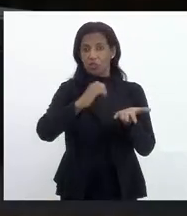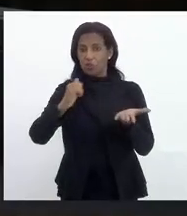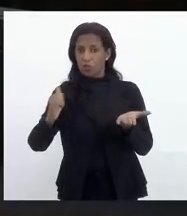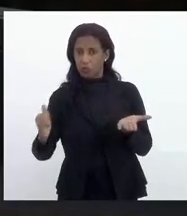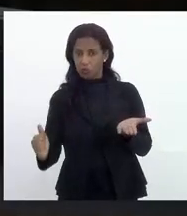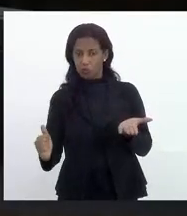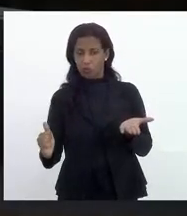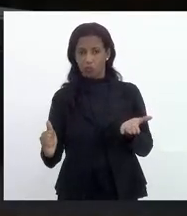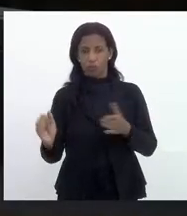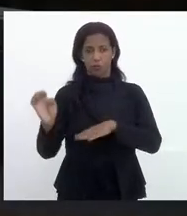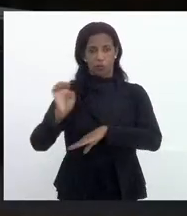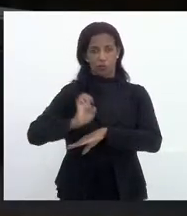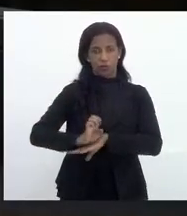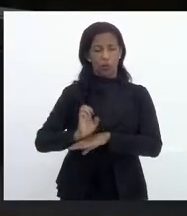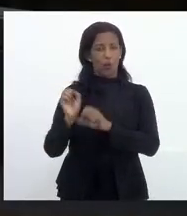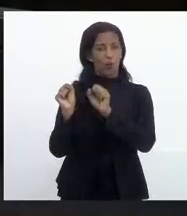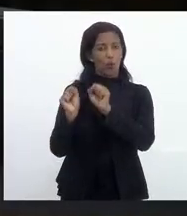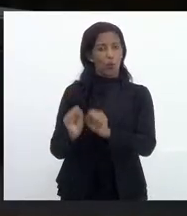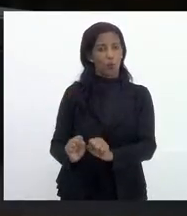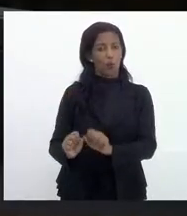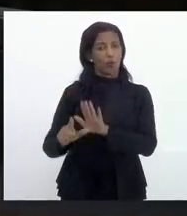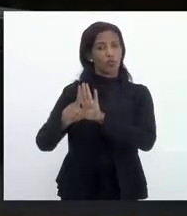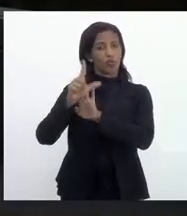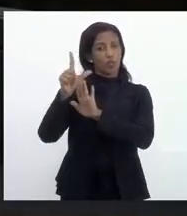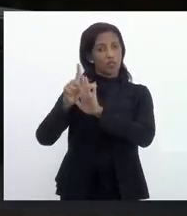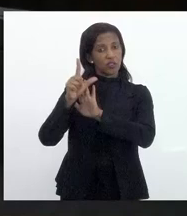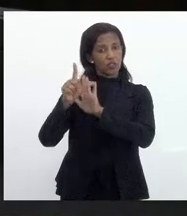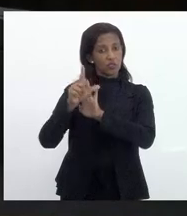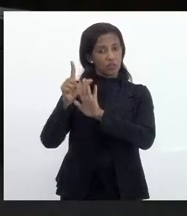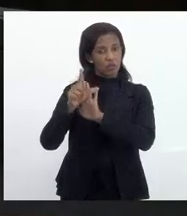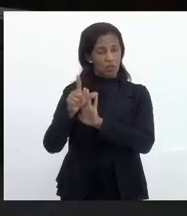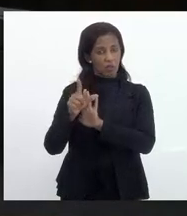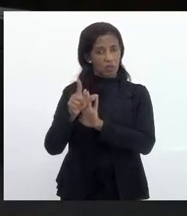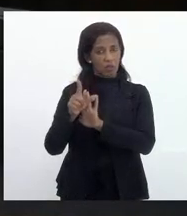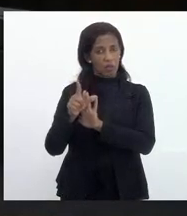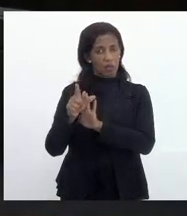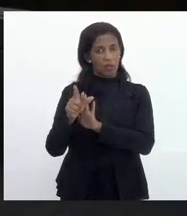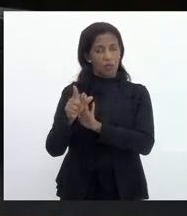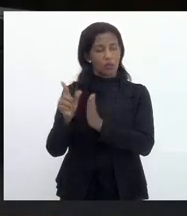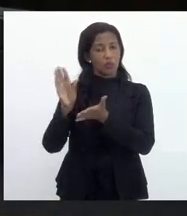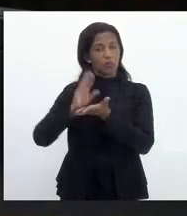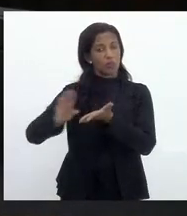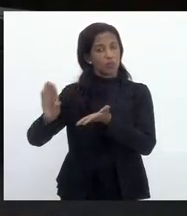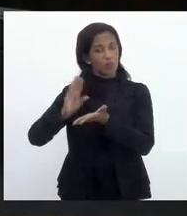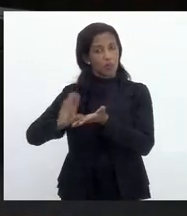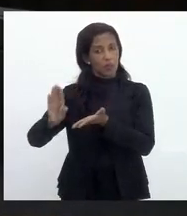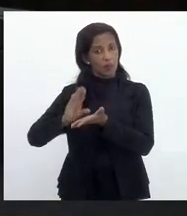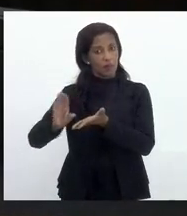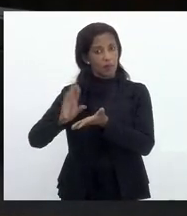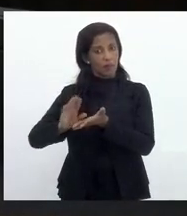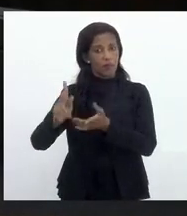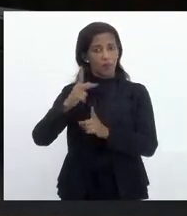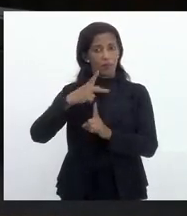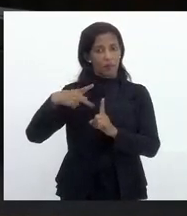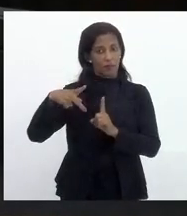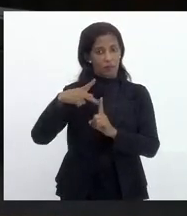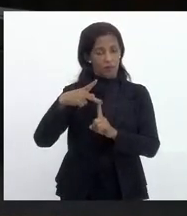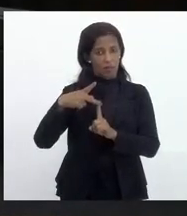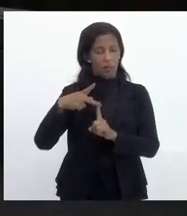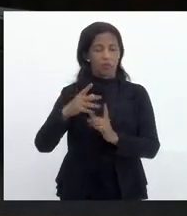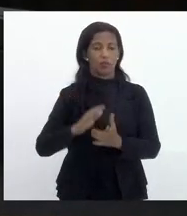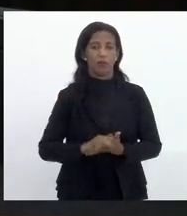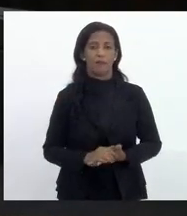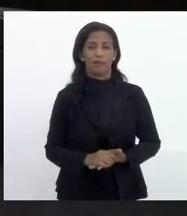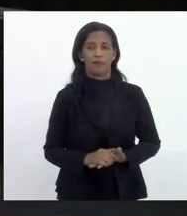é do estado o poder de legislar sobre os benefícios previdenciários como supor